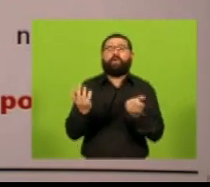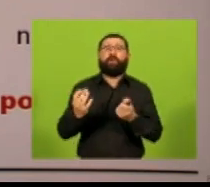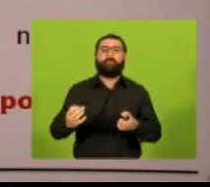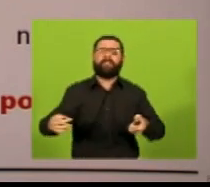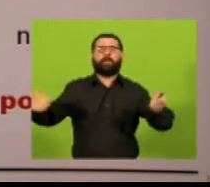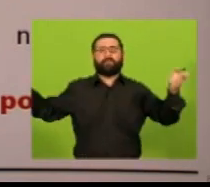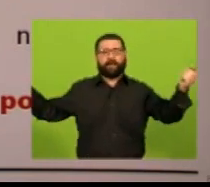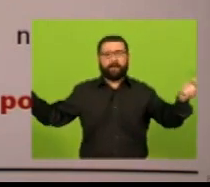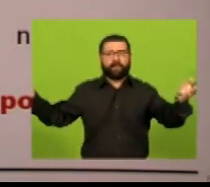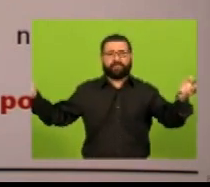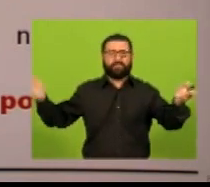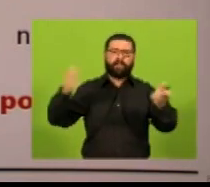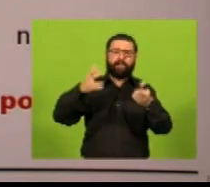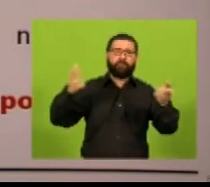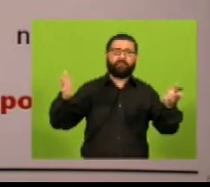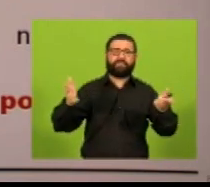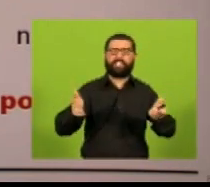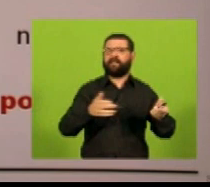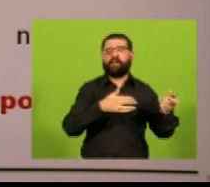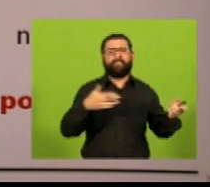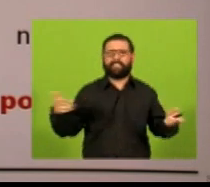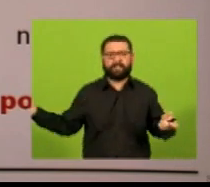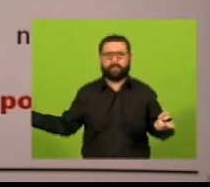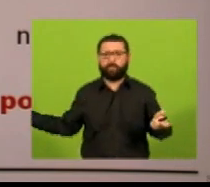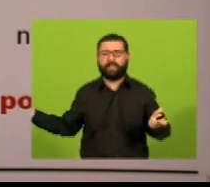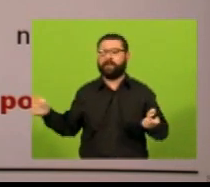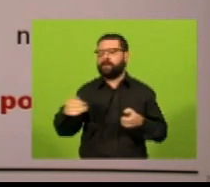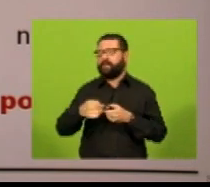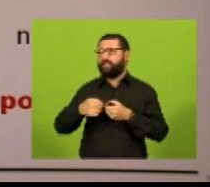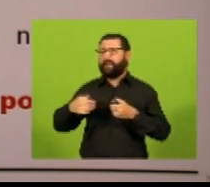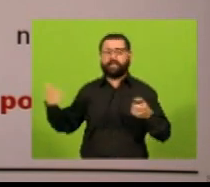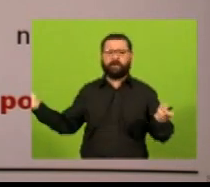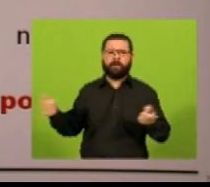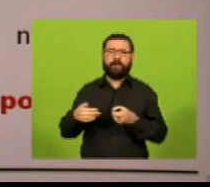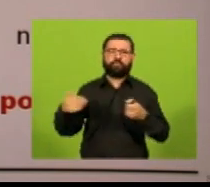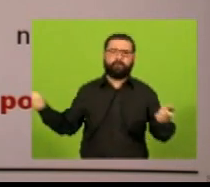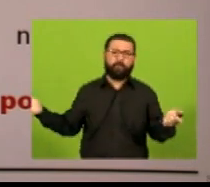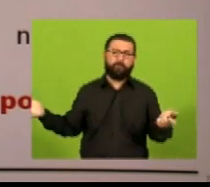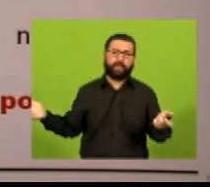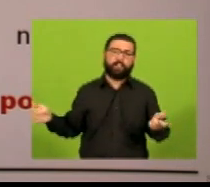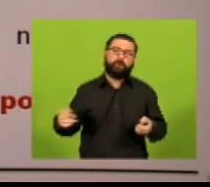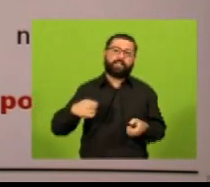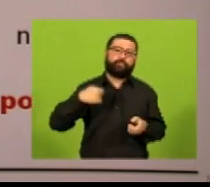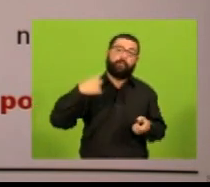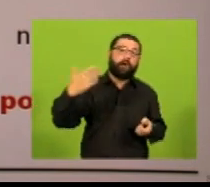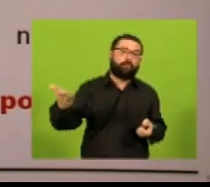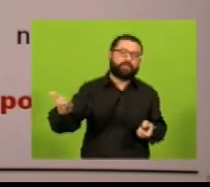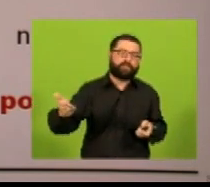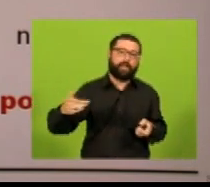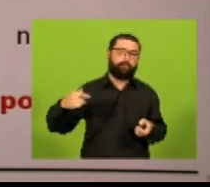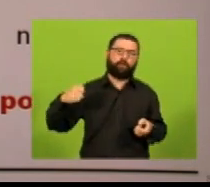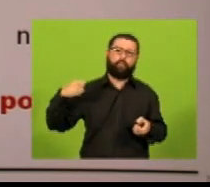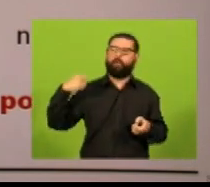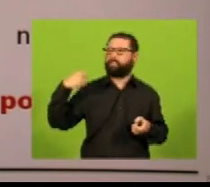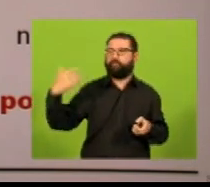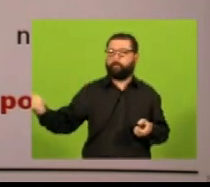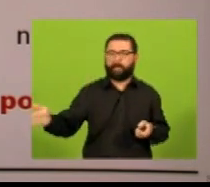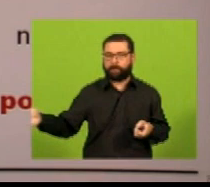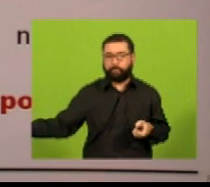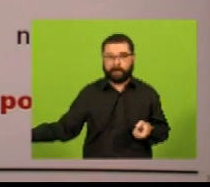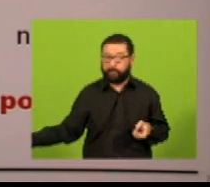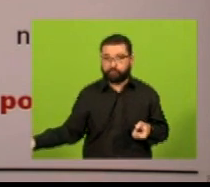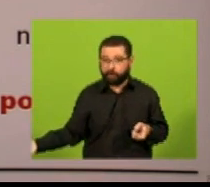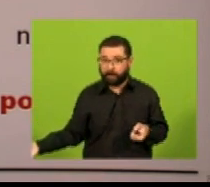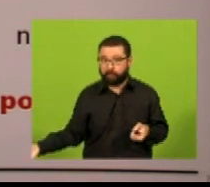Qual que é o problema da gota grande? Já falei para vocês, ela não vai ser distribuída adequadamente, uniformemente. Mas se for algo sistêmico, ou se